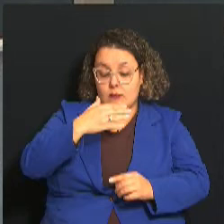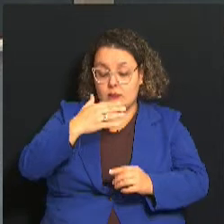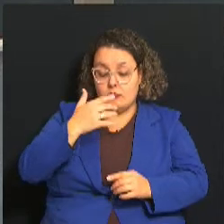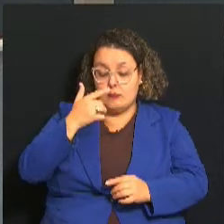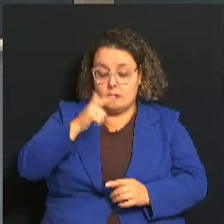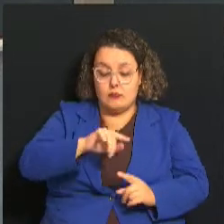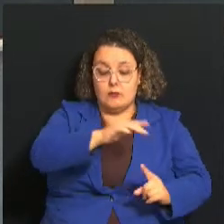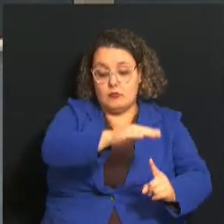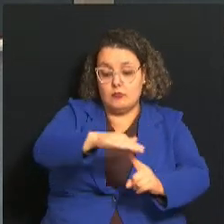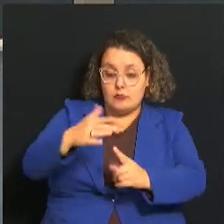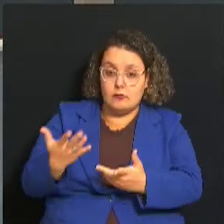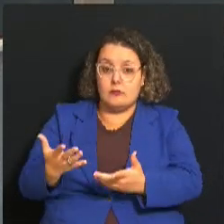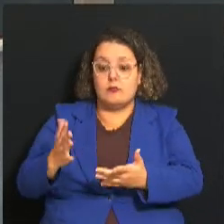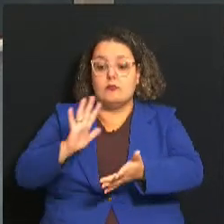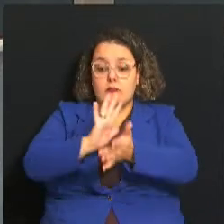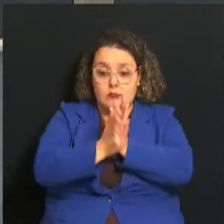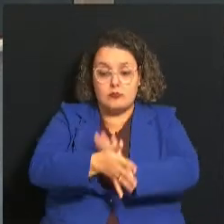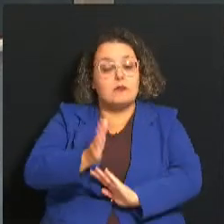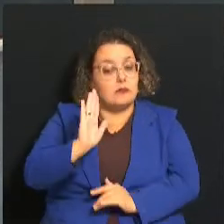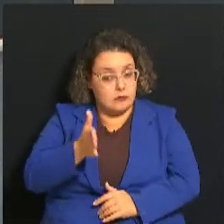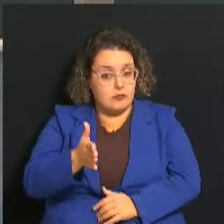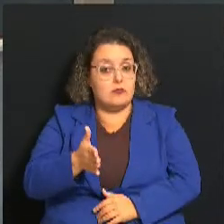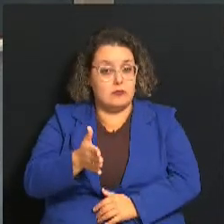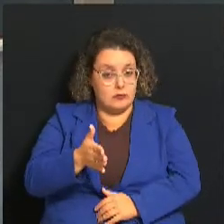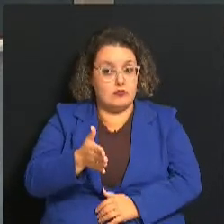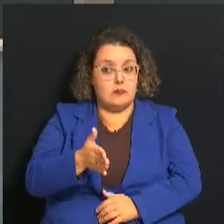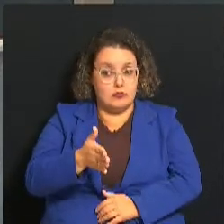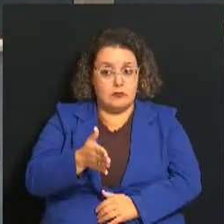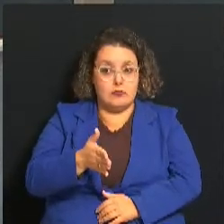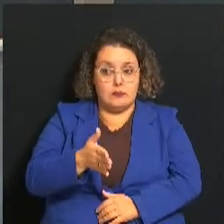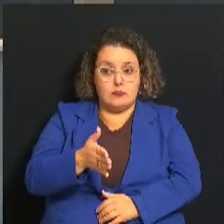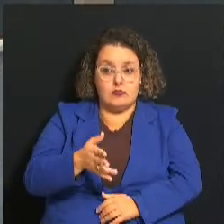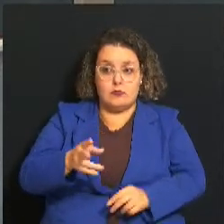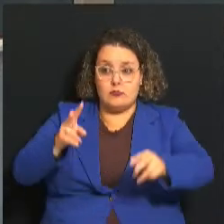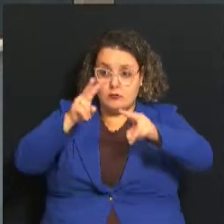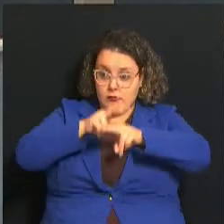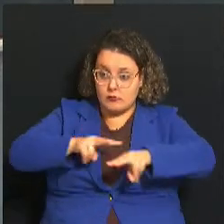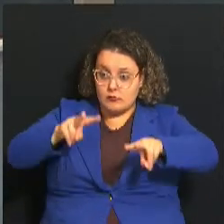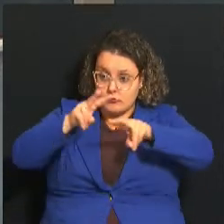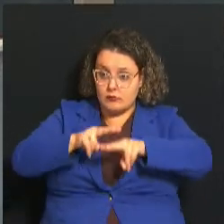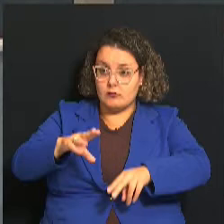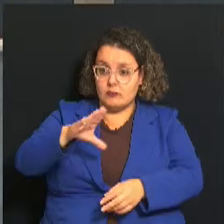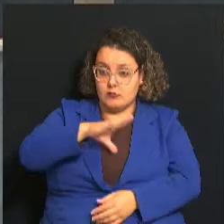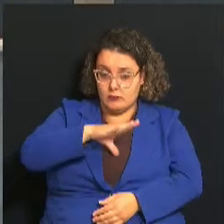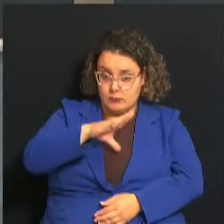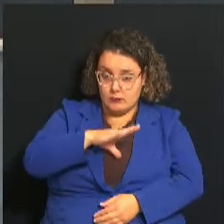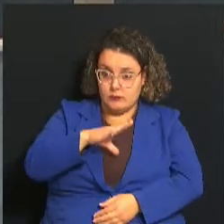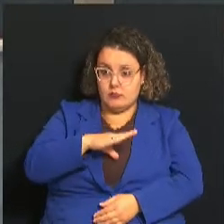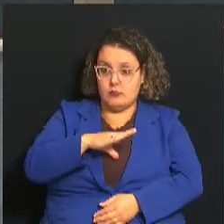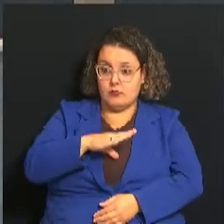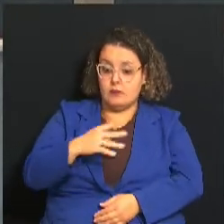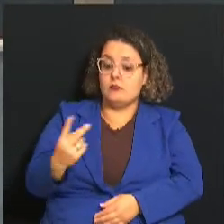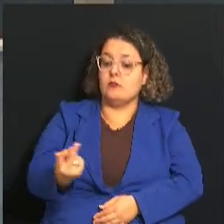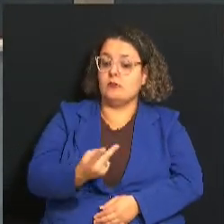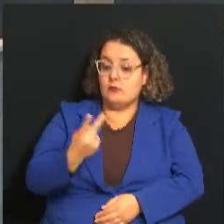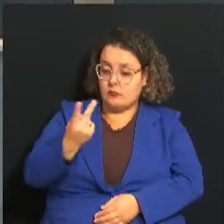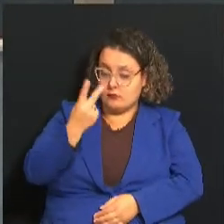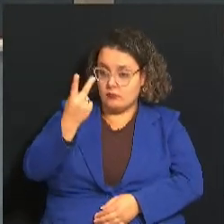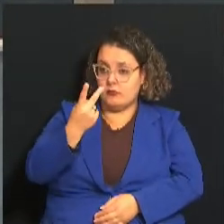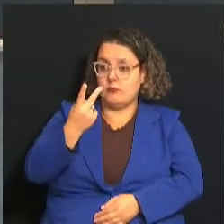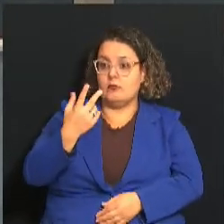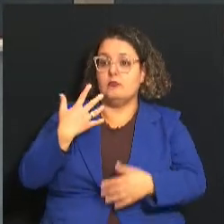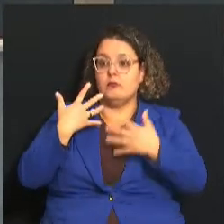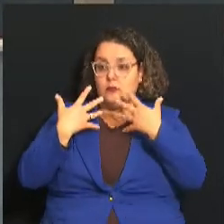deturpado. Dentro de uma visão de que as cidades que serão valorizadas e que